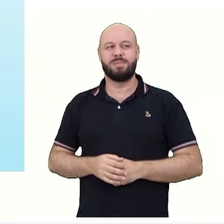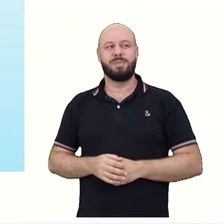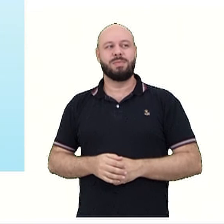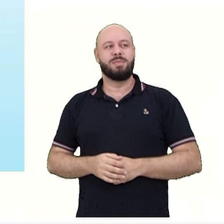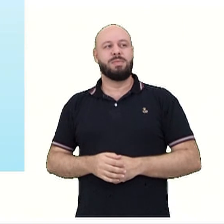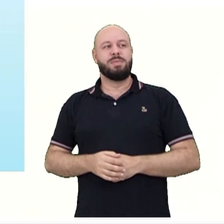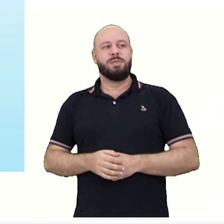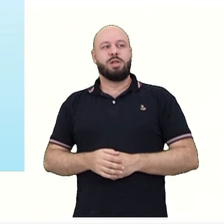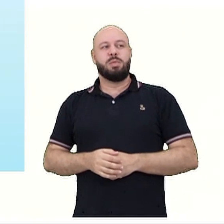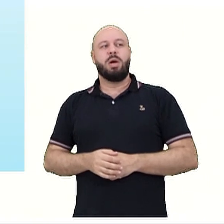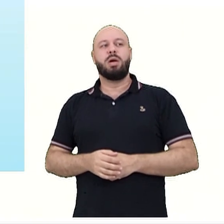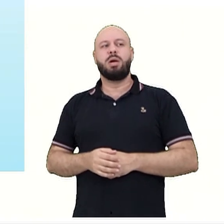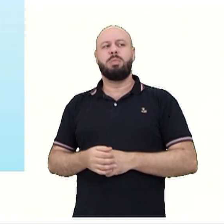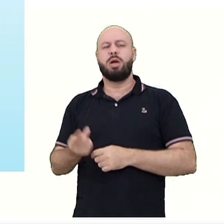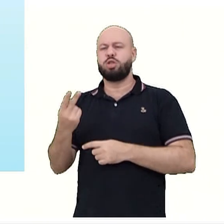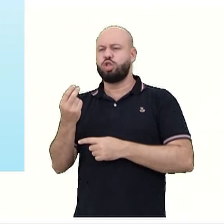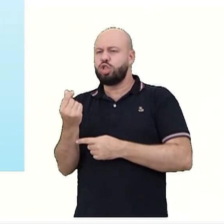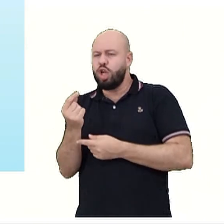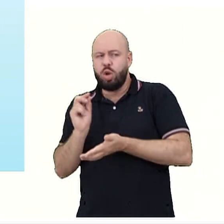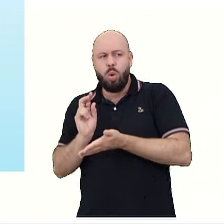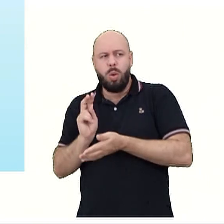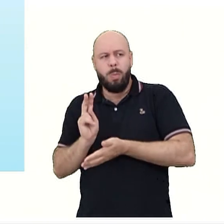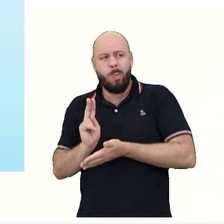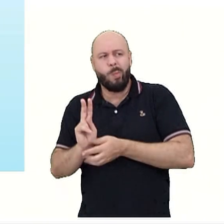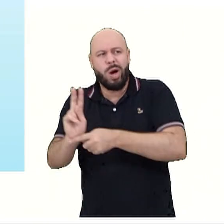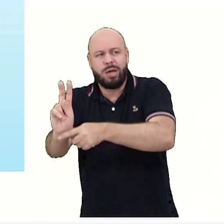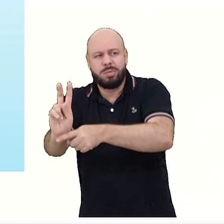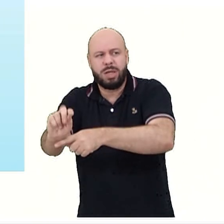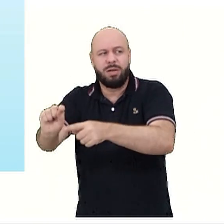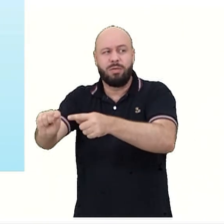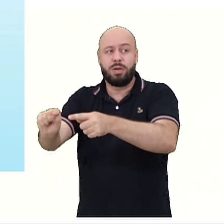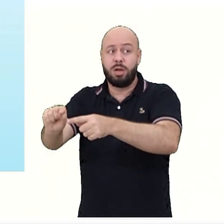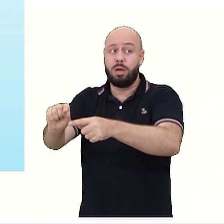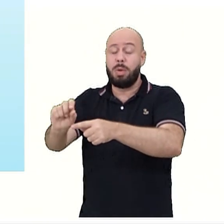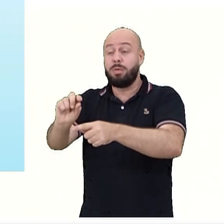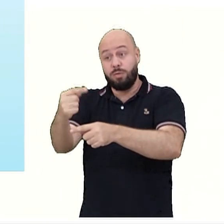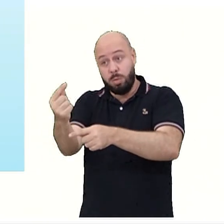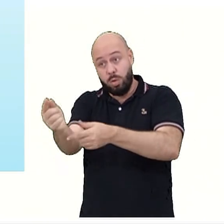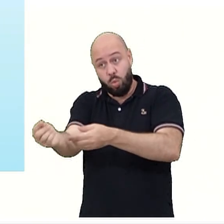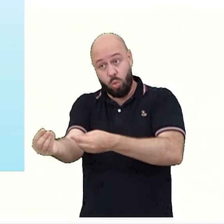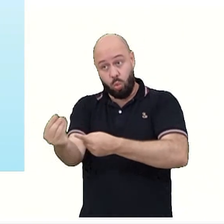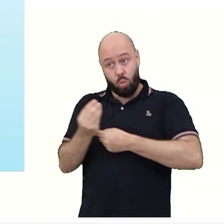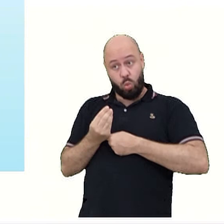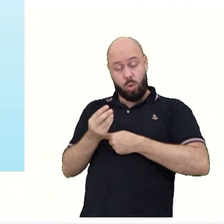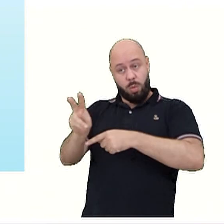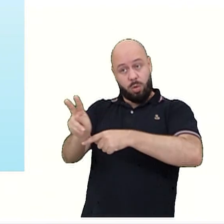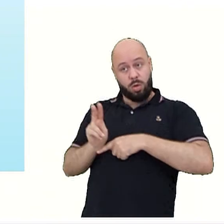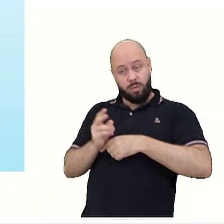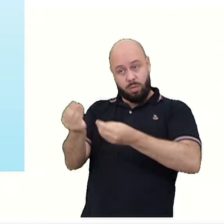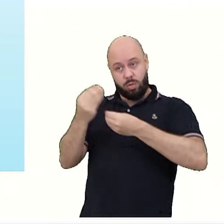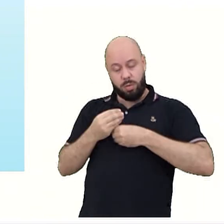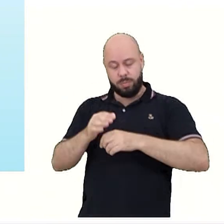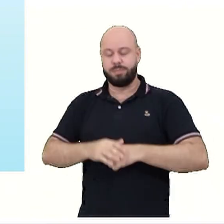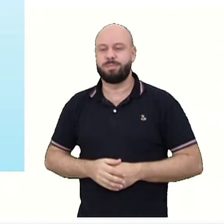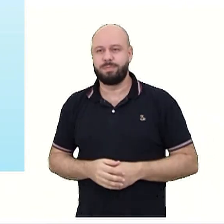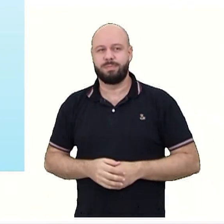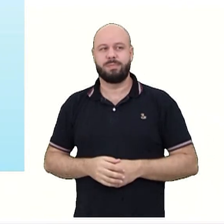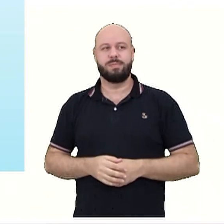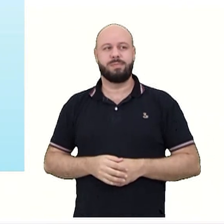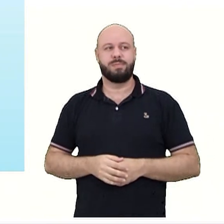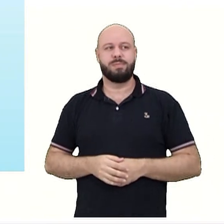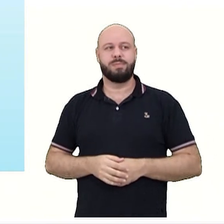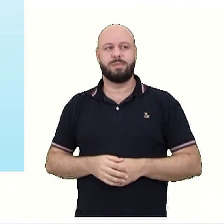you some money, provided that you pay it back. Posso te emprestar algum dinheiro desde que você o devolva, né?